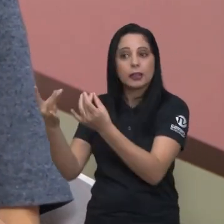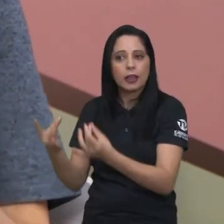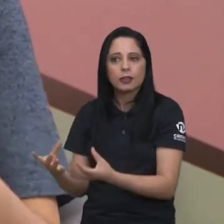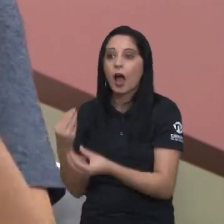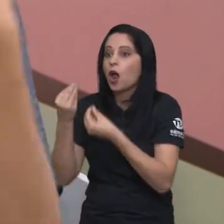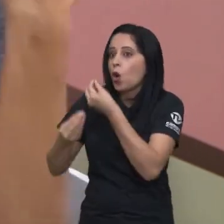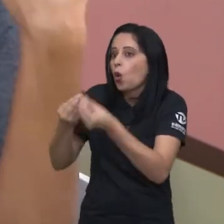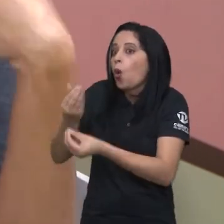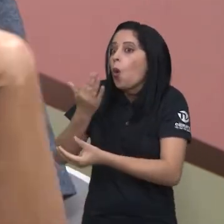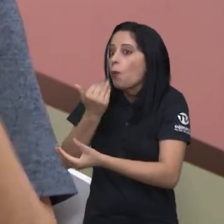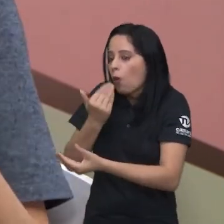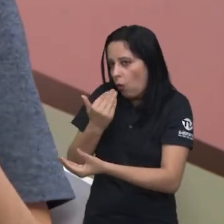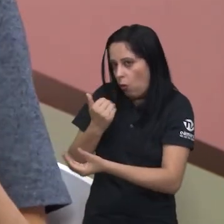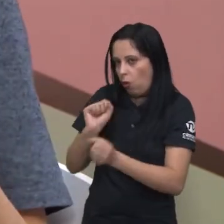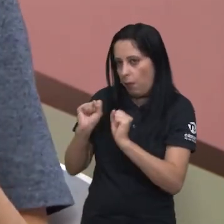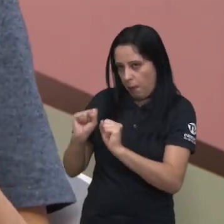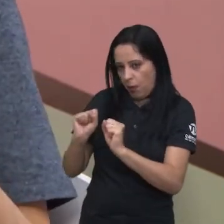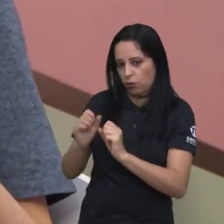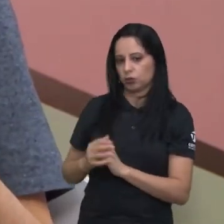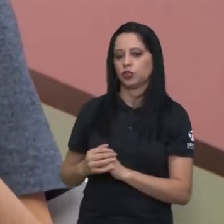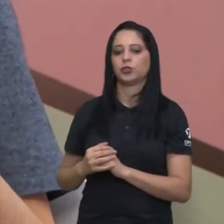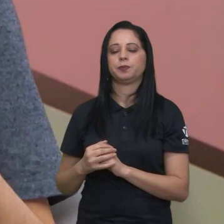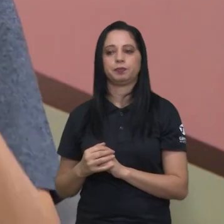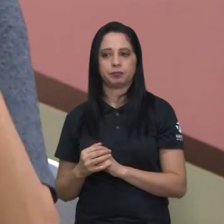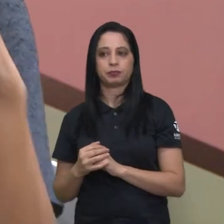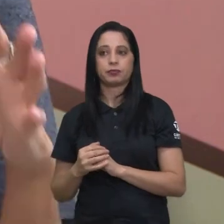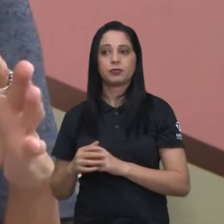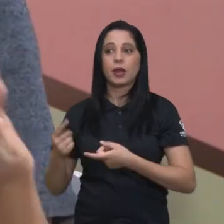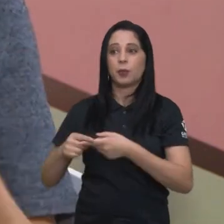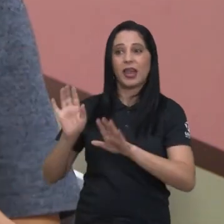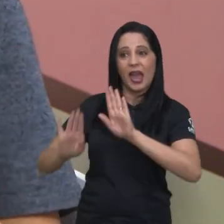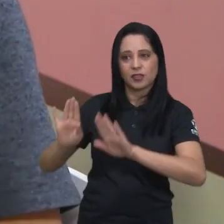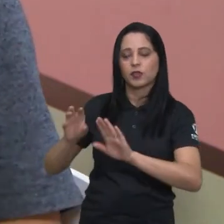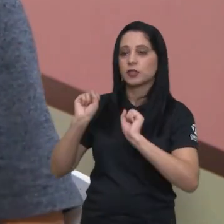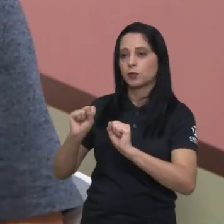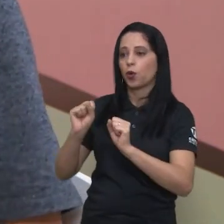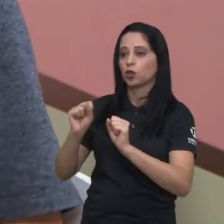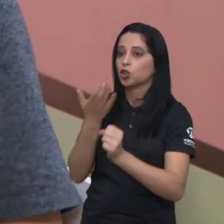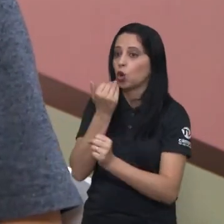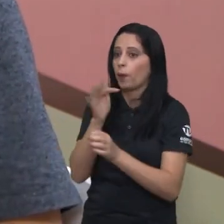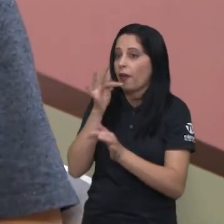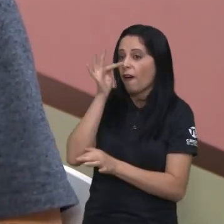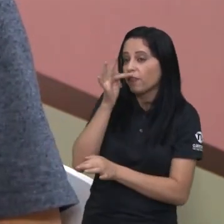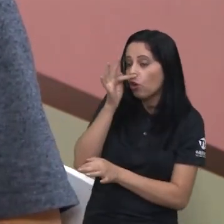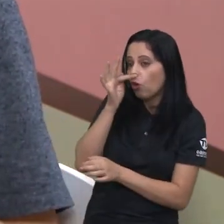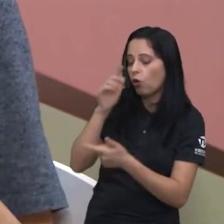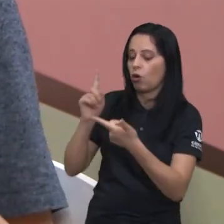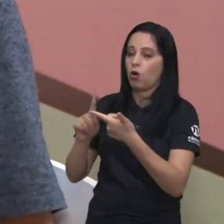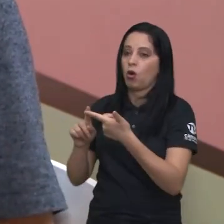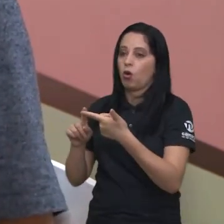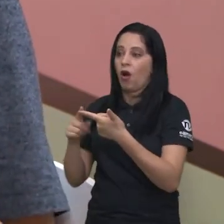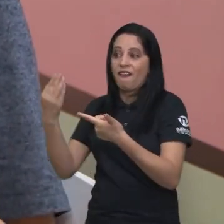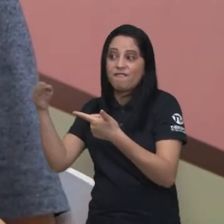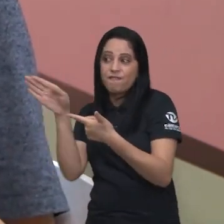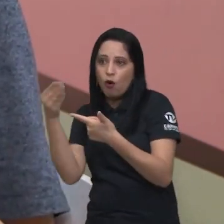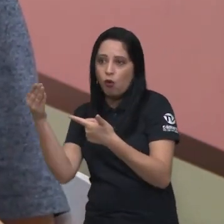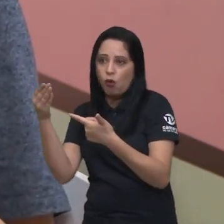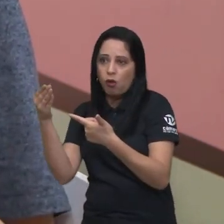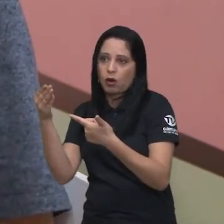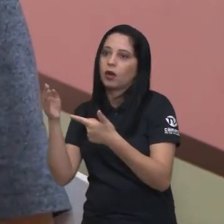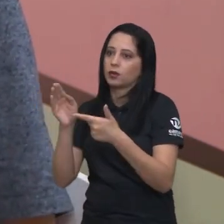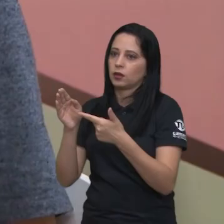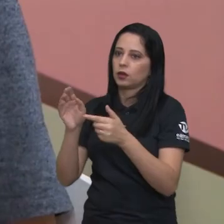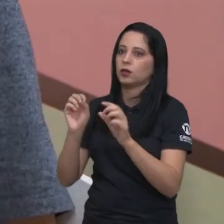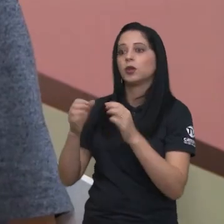porque nem todas algumas você consome só a folha, só a flor, né? Então depende também. Então, por isso que é importante a gente divulgar